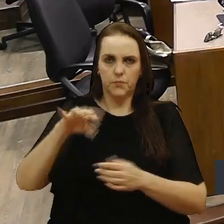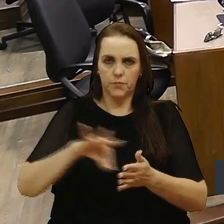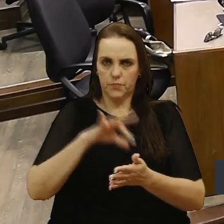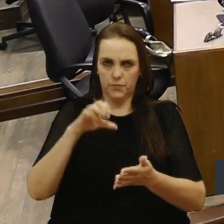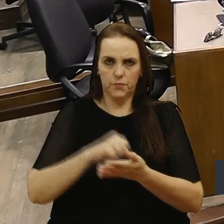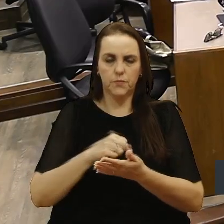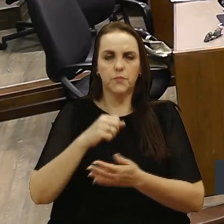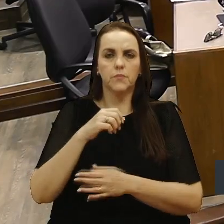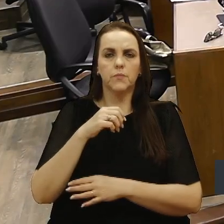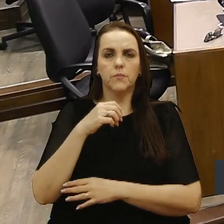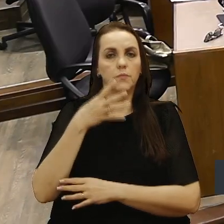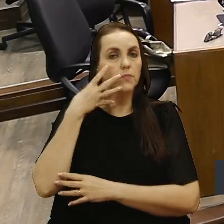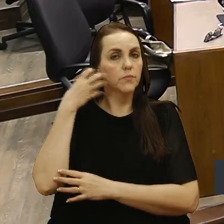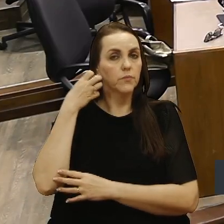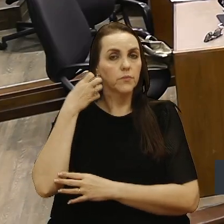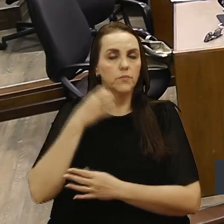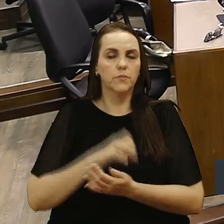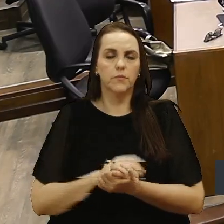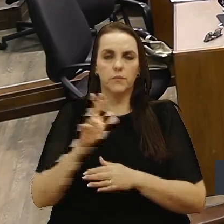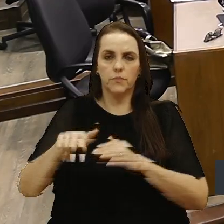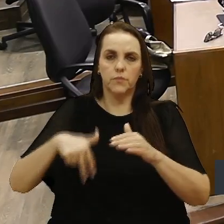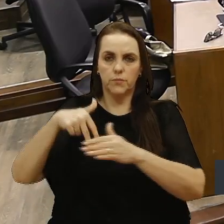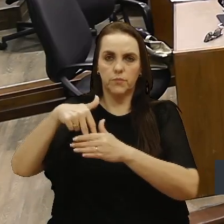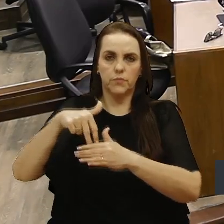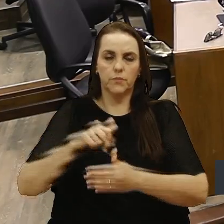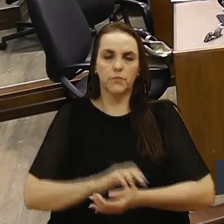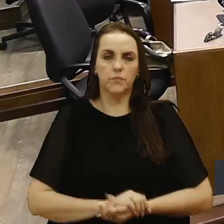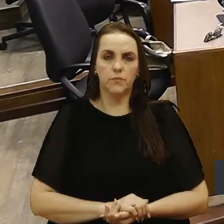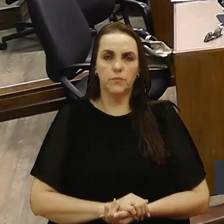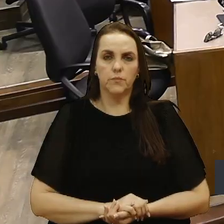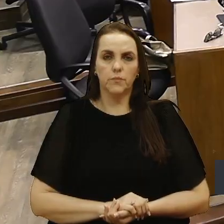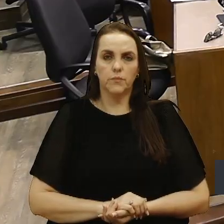vereador José Jack, da tribuna.